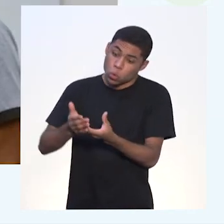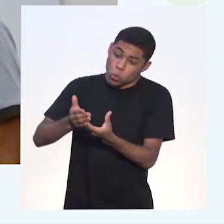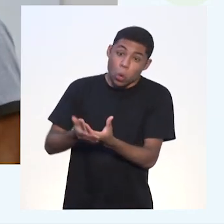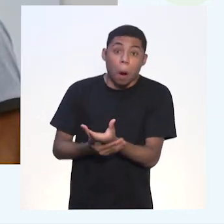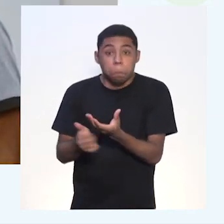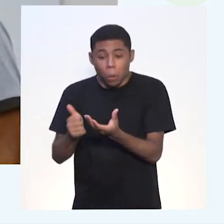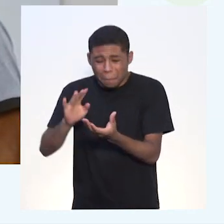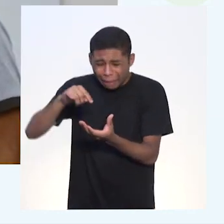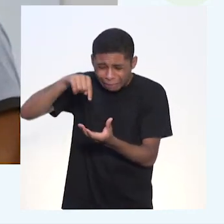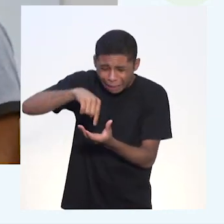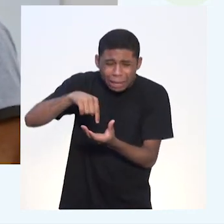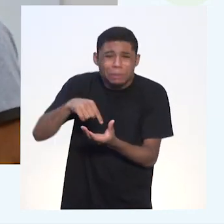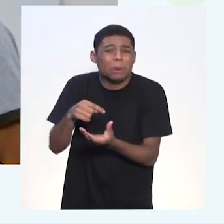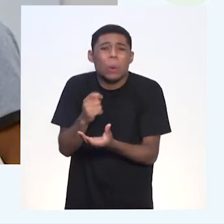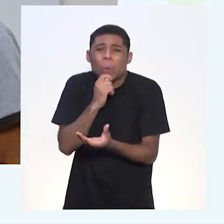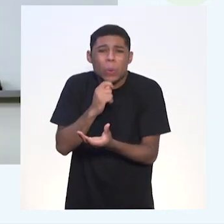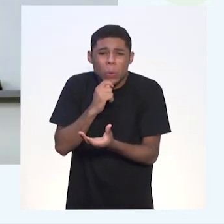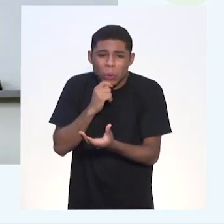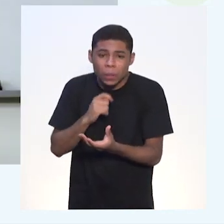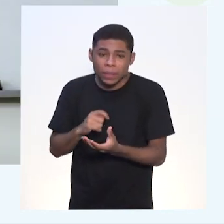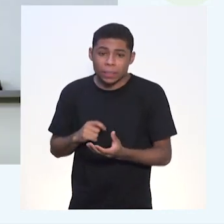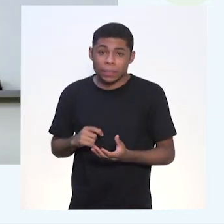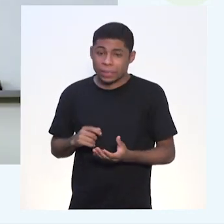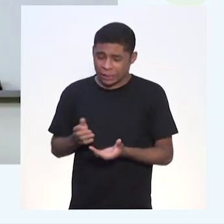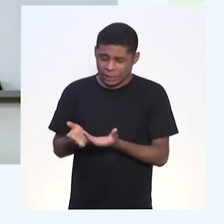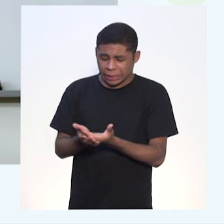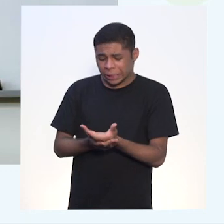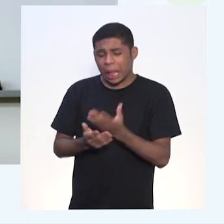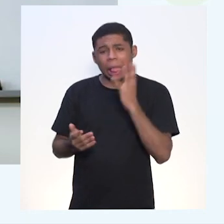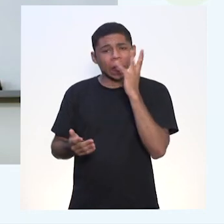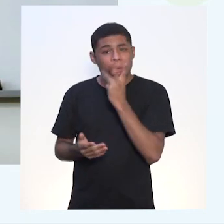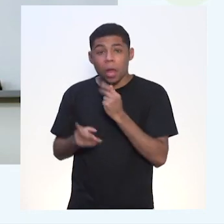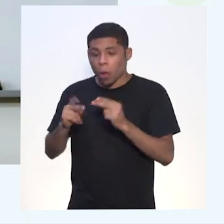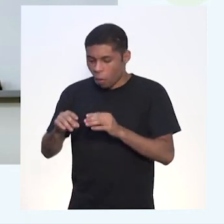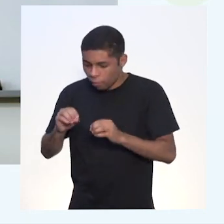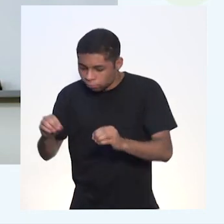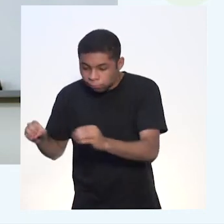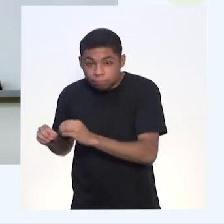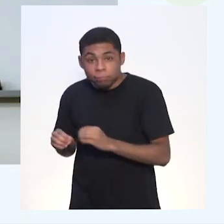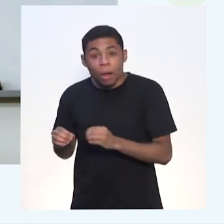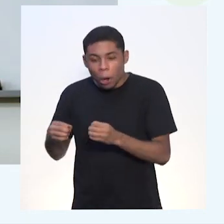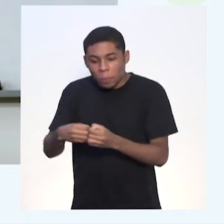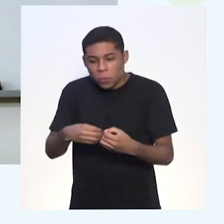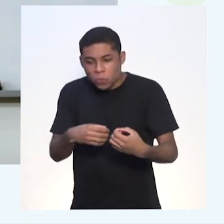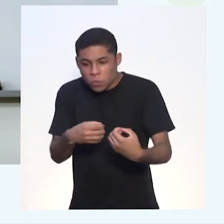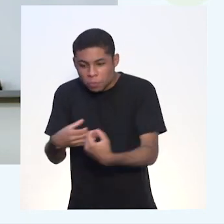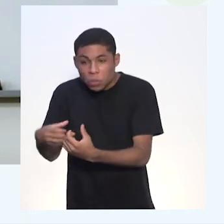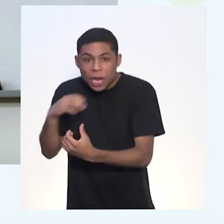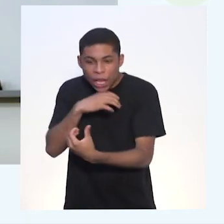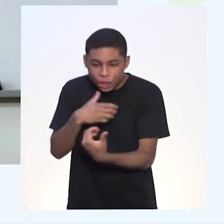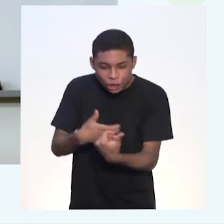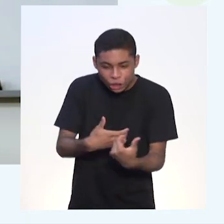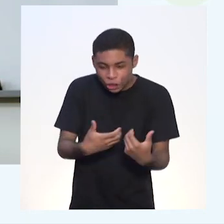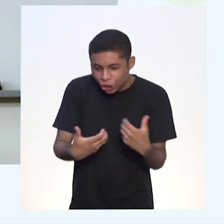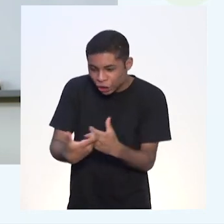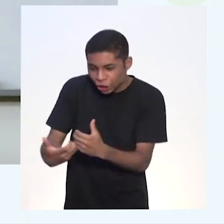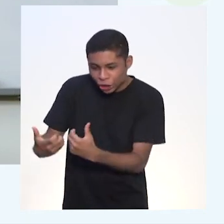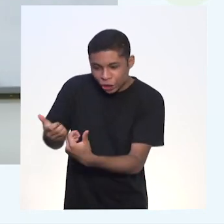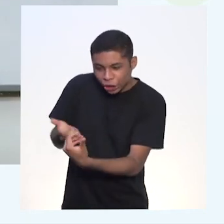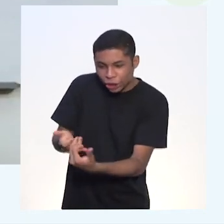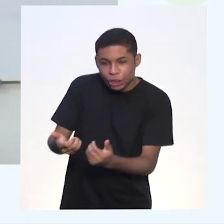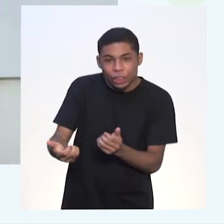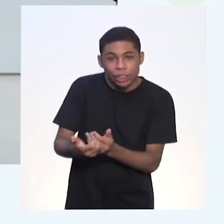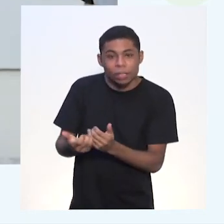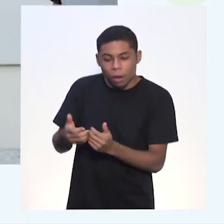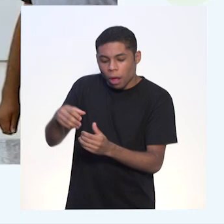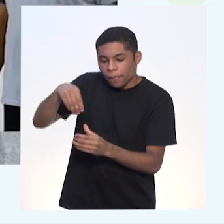corta, o meio ainda tá cru, né? Tem gente que gosta, mas tem gente que não. Então, a mesma coisa aqui, porque o calor ainda não entrou em contato com o meio, né? Ainda